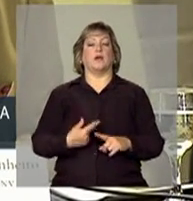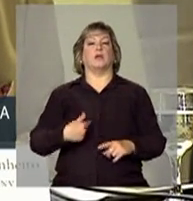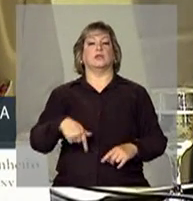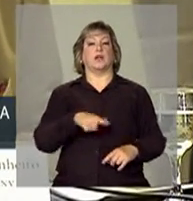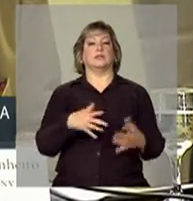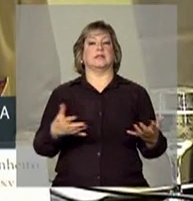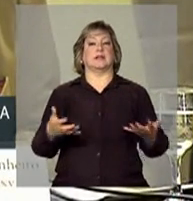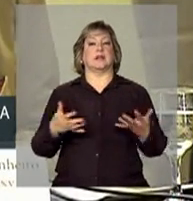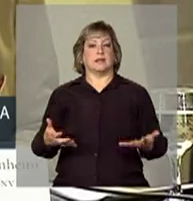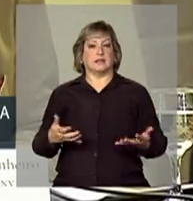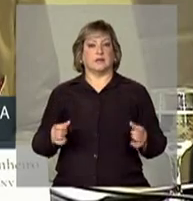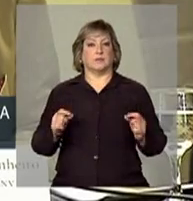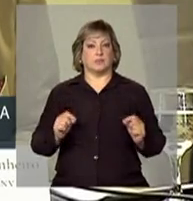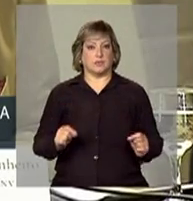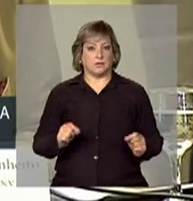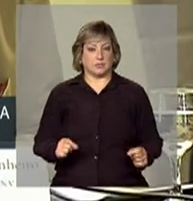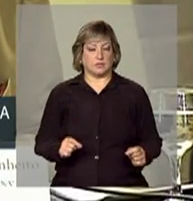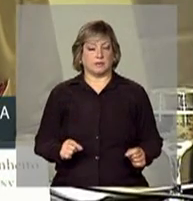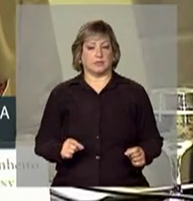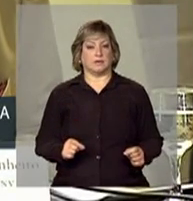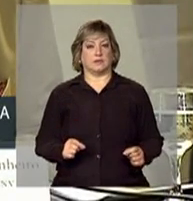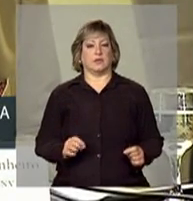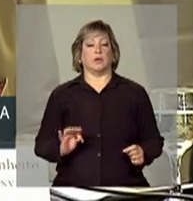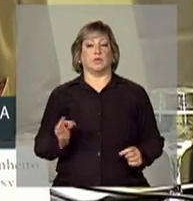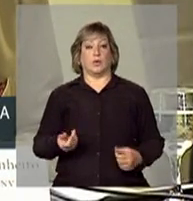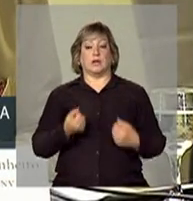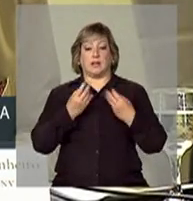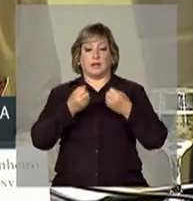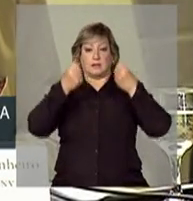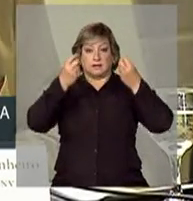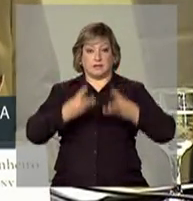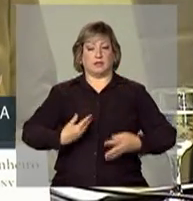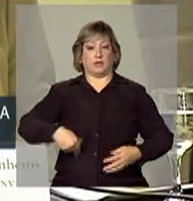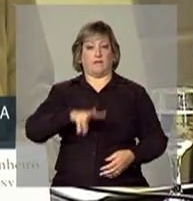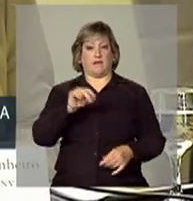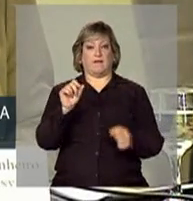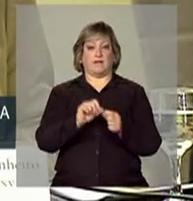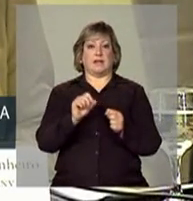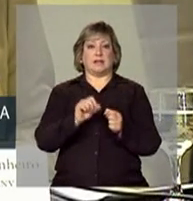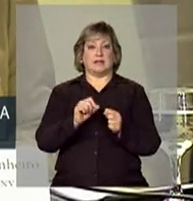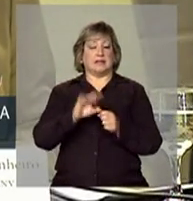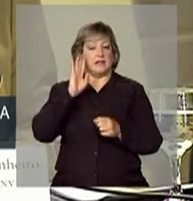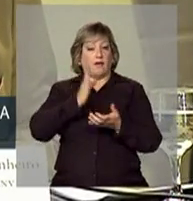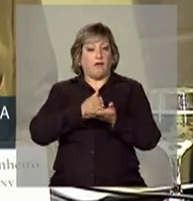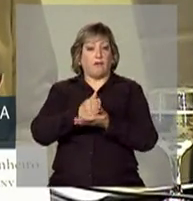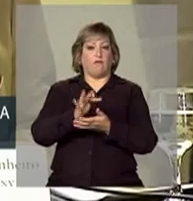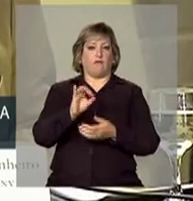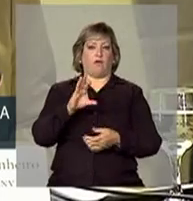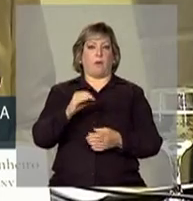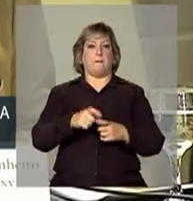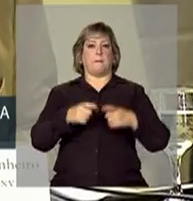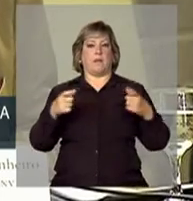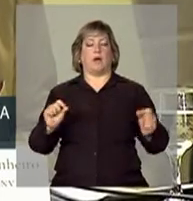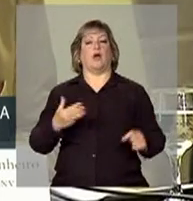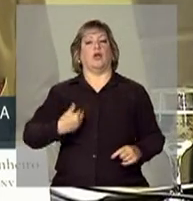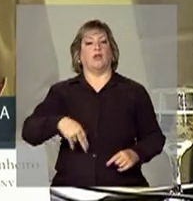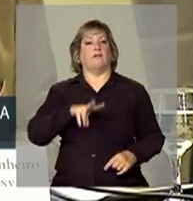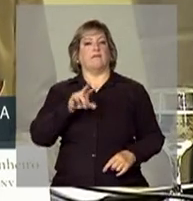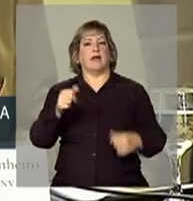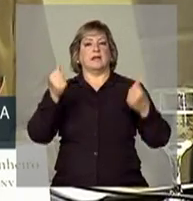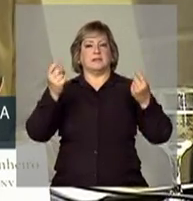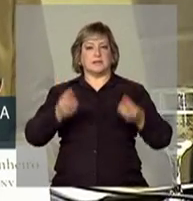queremos que as revelações que vamos fazer tenham uma focalização maior. Nós vamos explicitar